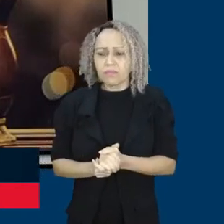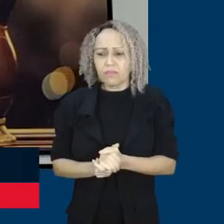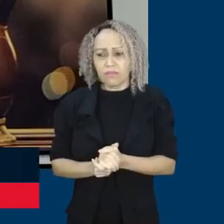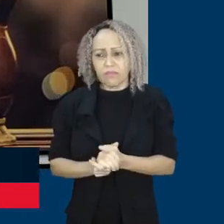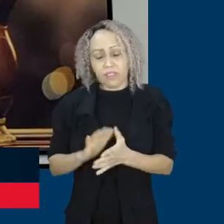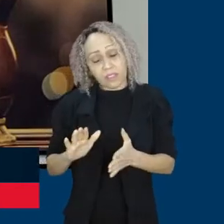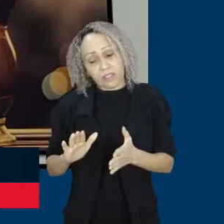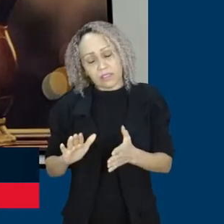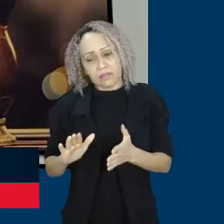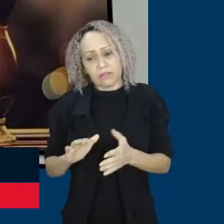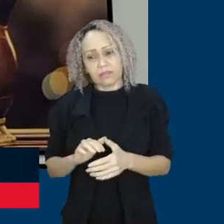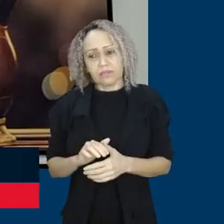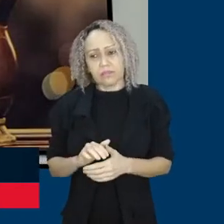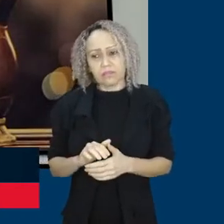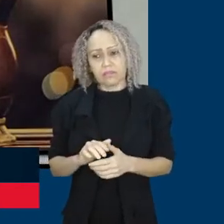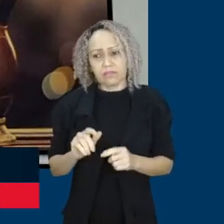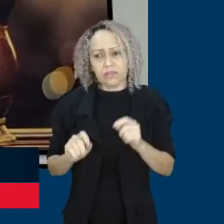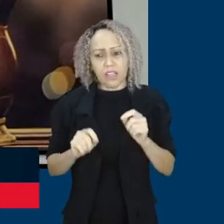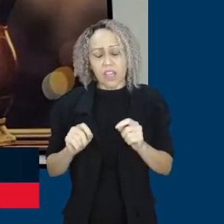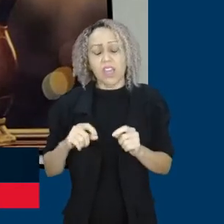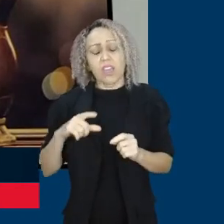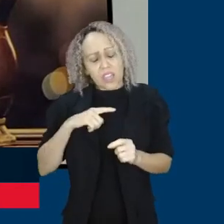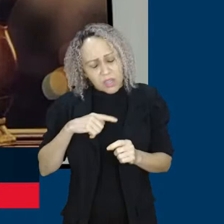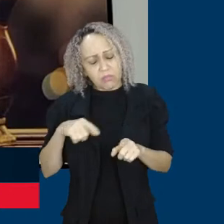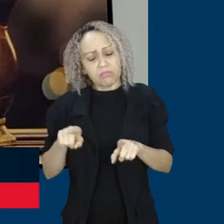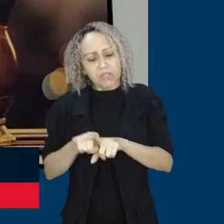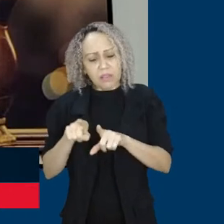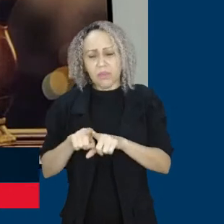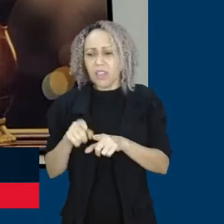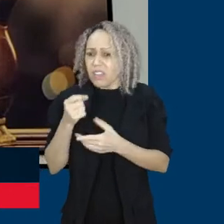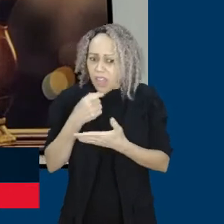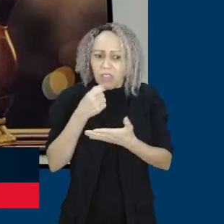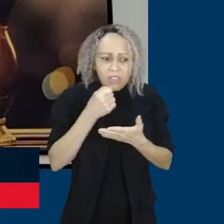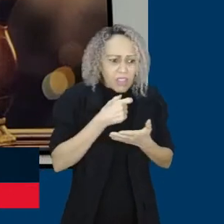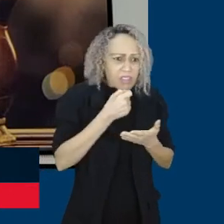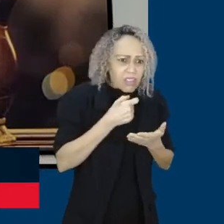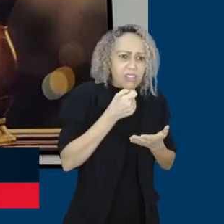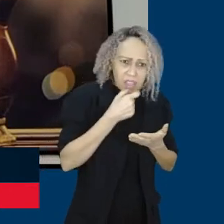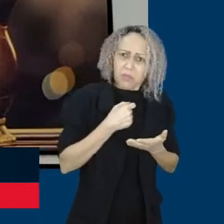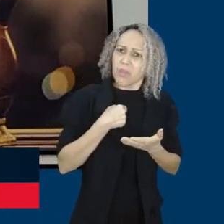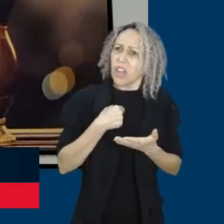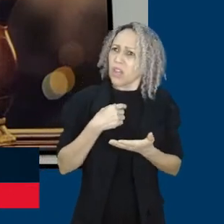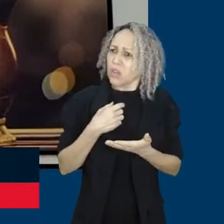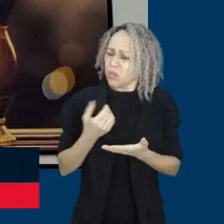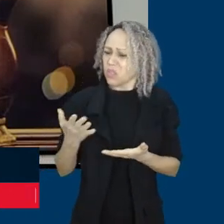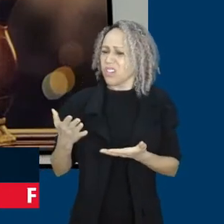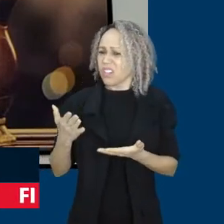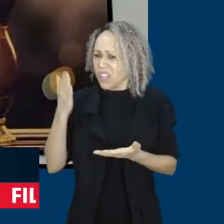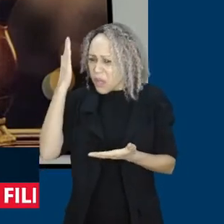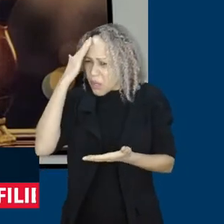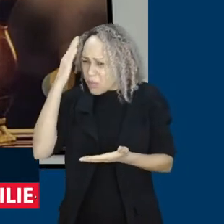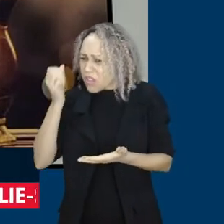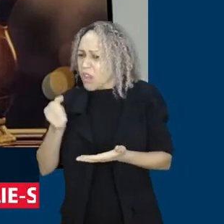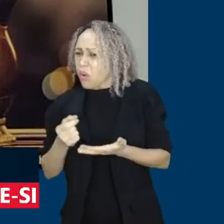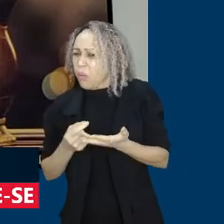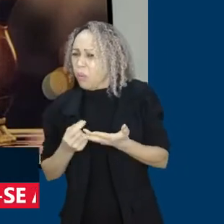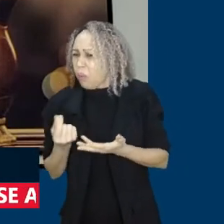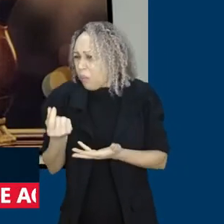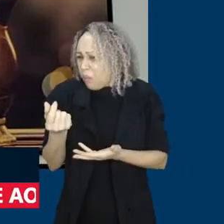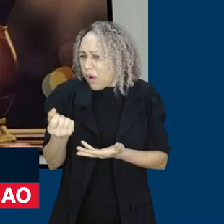mas tomo meia dúzia de remédio digamos eu sei o que eu gasto por mês pagasse porque posso